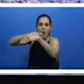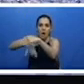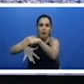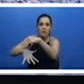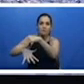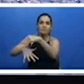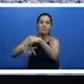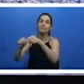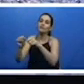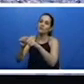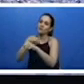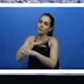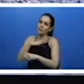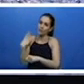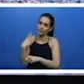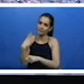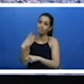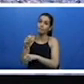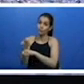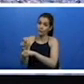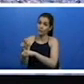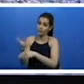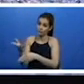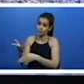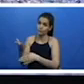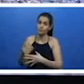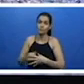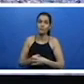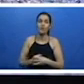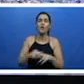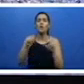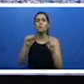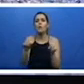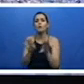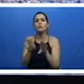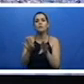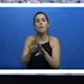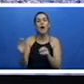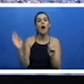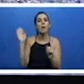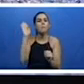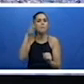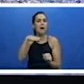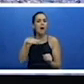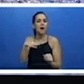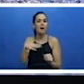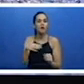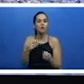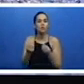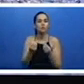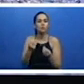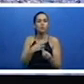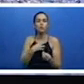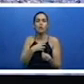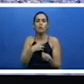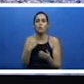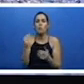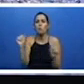e intoxicar ele. E uma outra situação também, levar à má formação dos filhotes. Alguns animais que